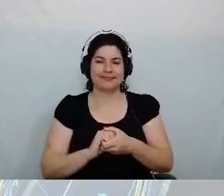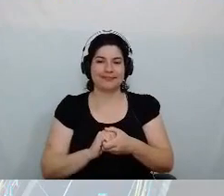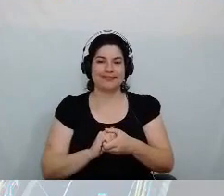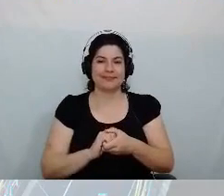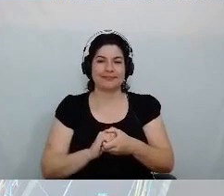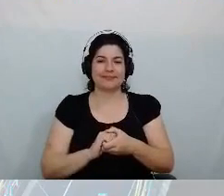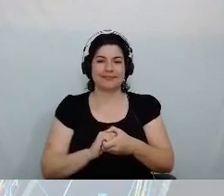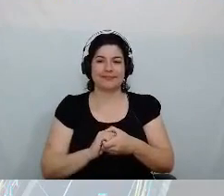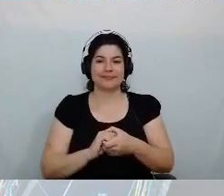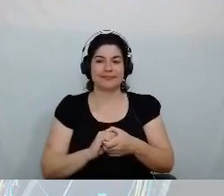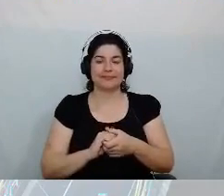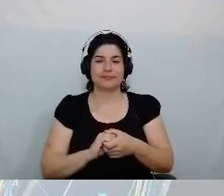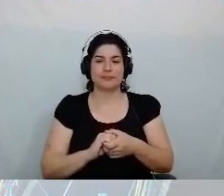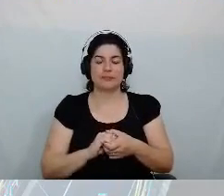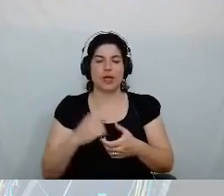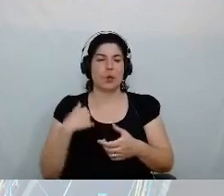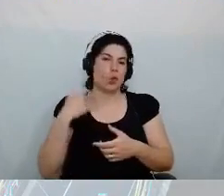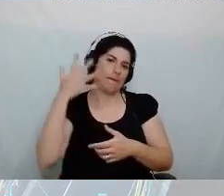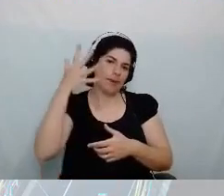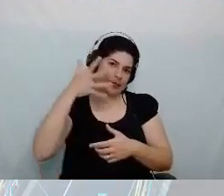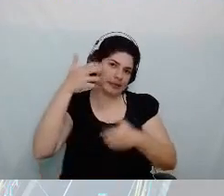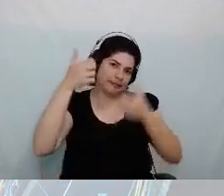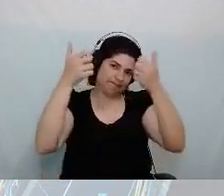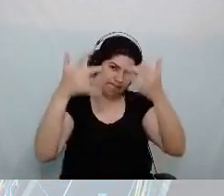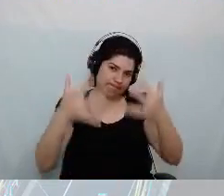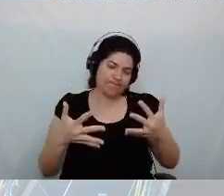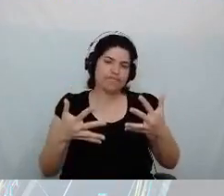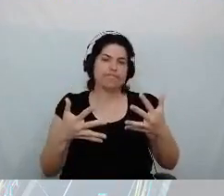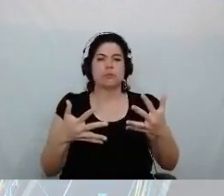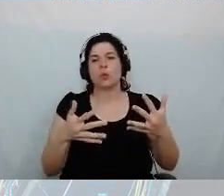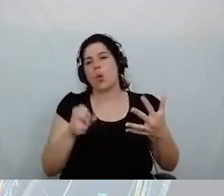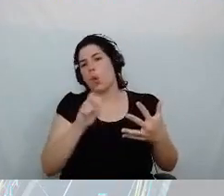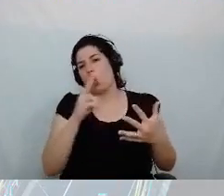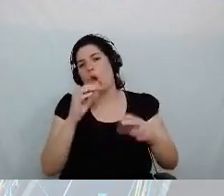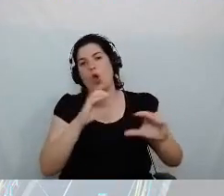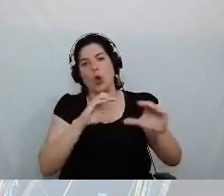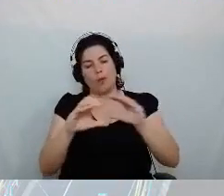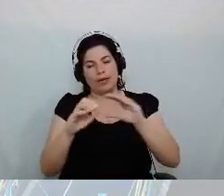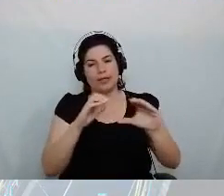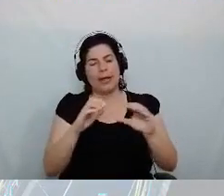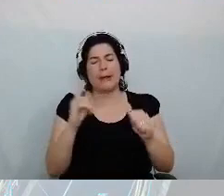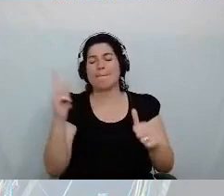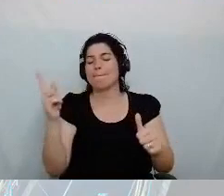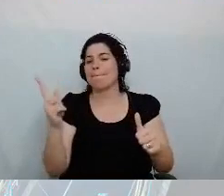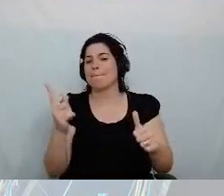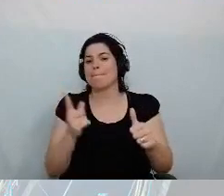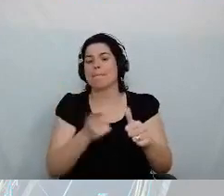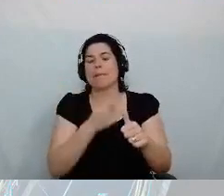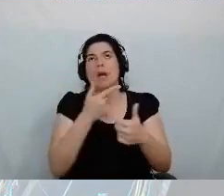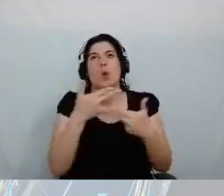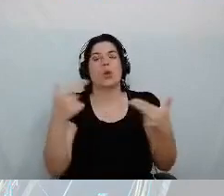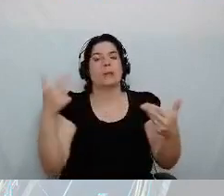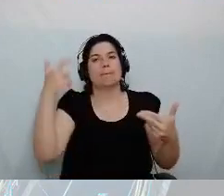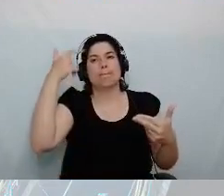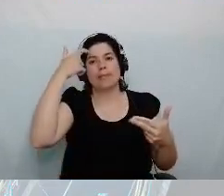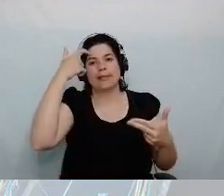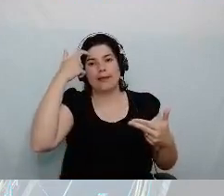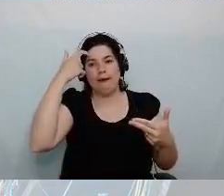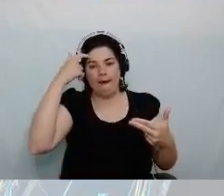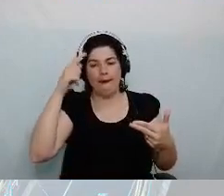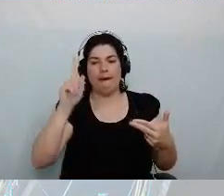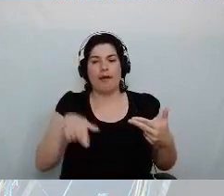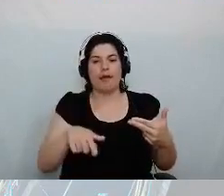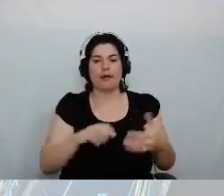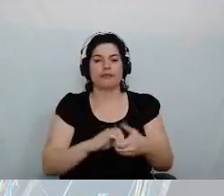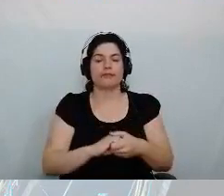Quando eu vou fazer uma palestra ou quando eu vou fazer uma comunicação, a primeira coisa que eu defino é